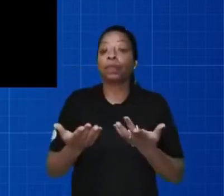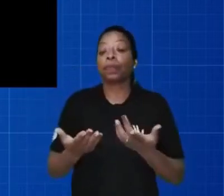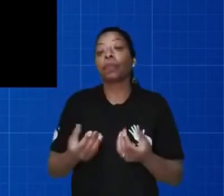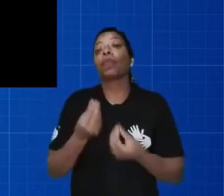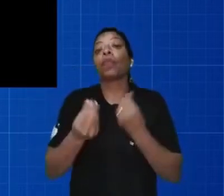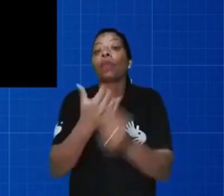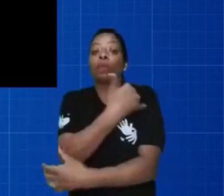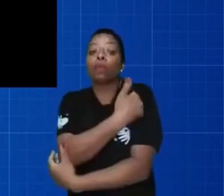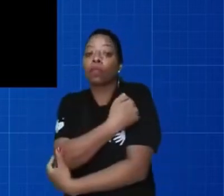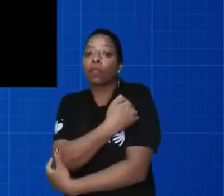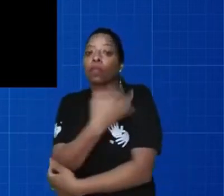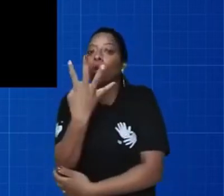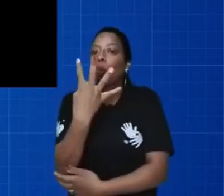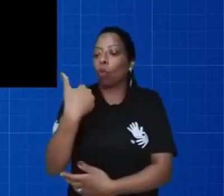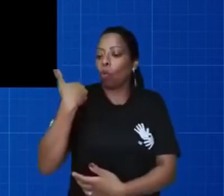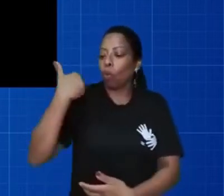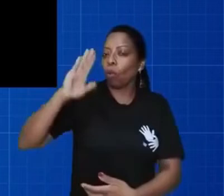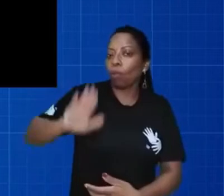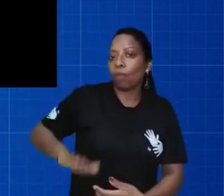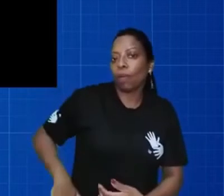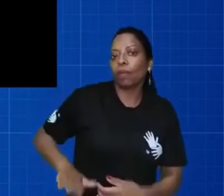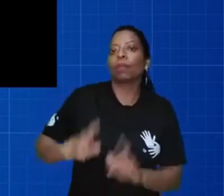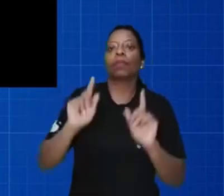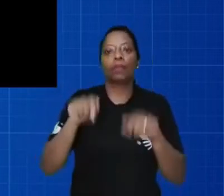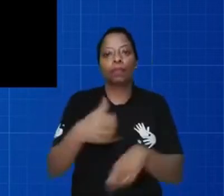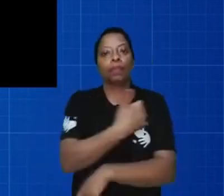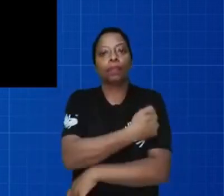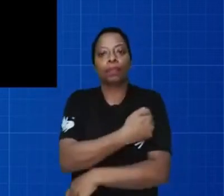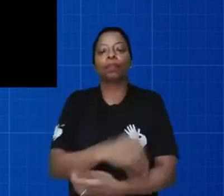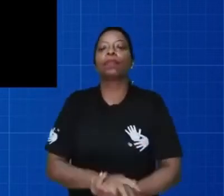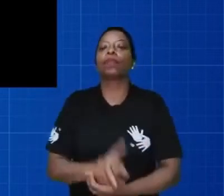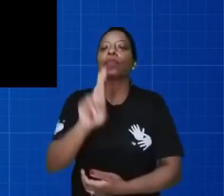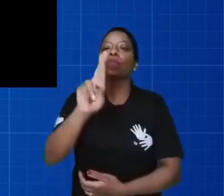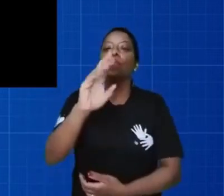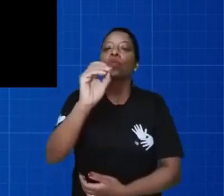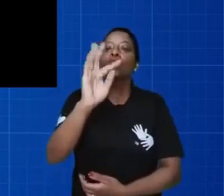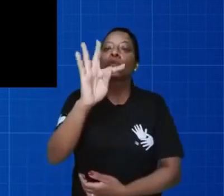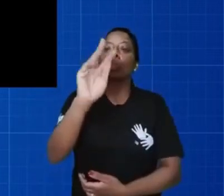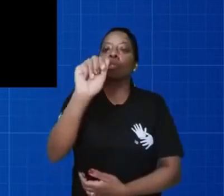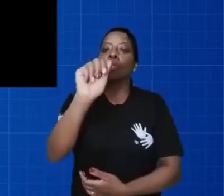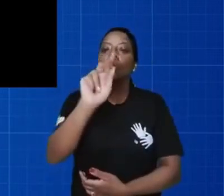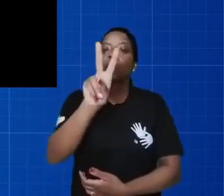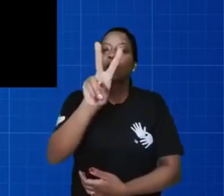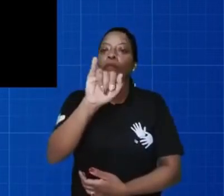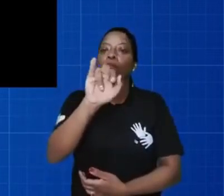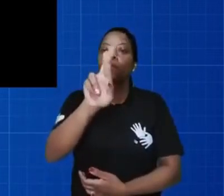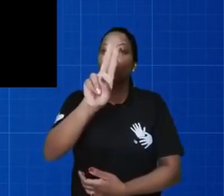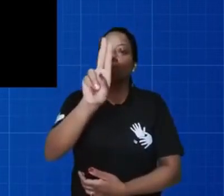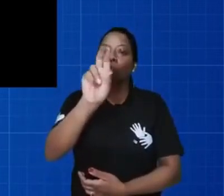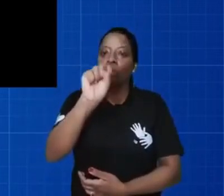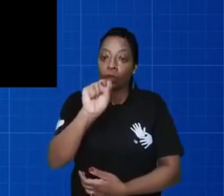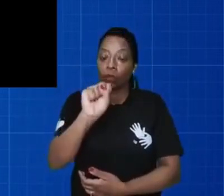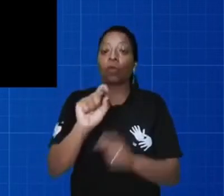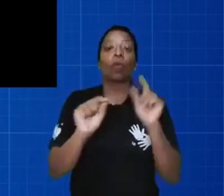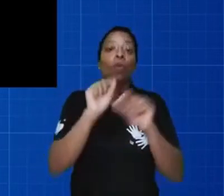Rotavírus. Rotavírus é uma doença que causa vômito e diarreia severo. Ela é transmissão fecal oral,